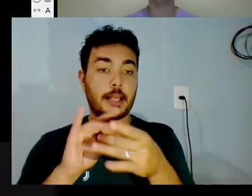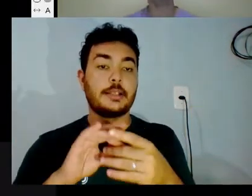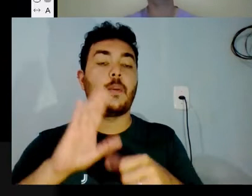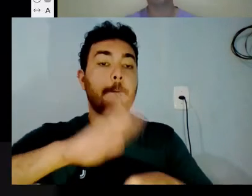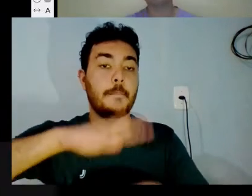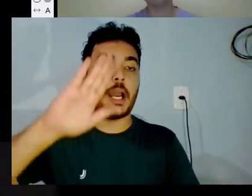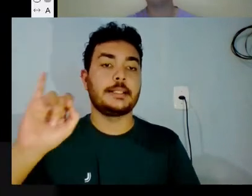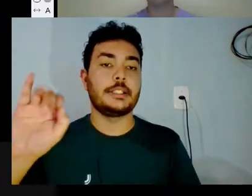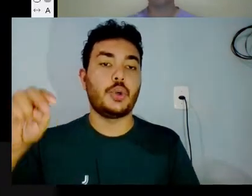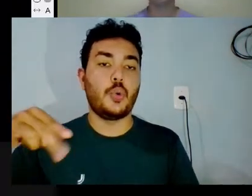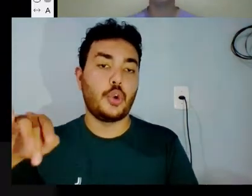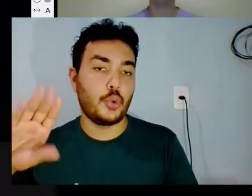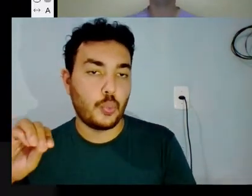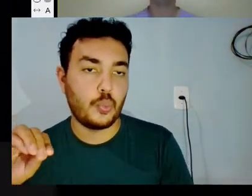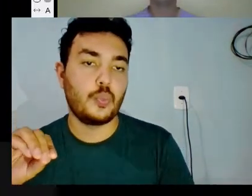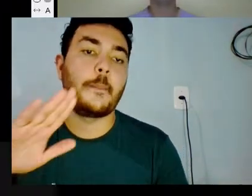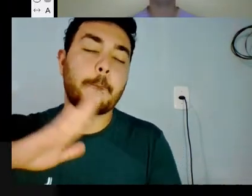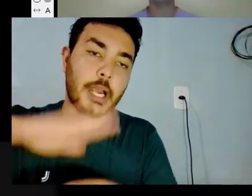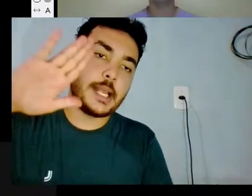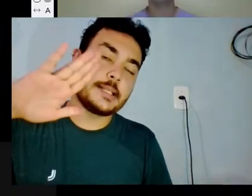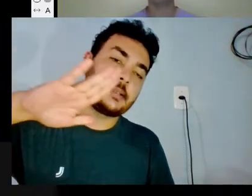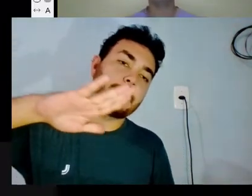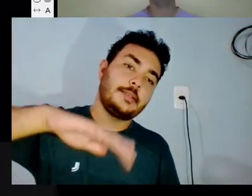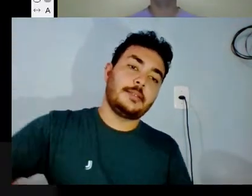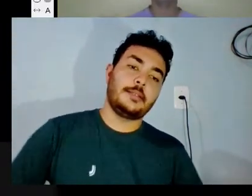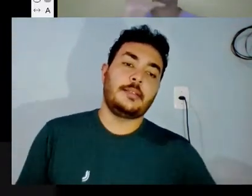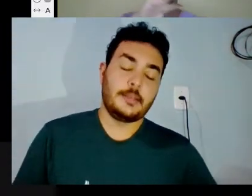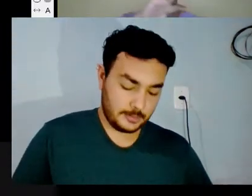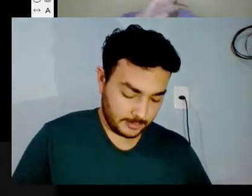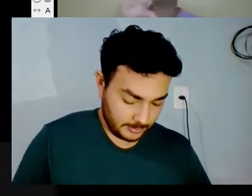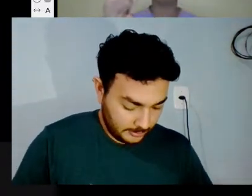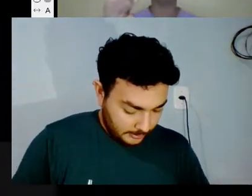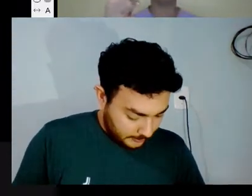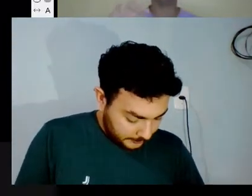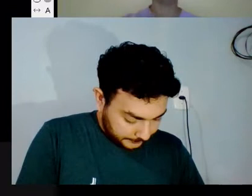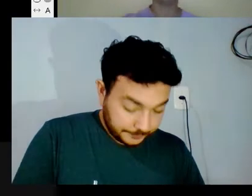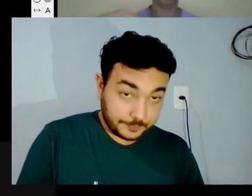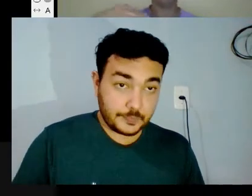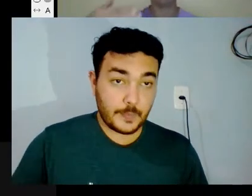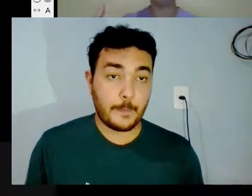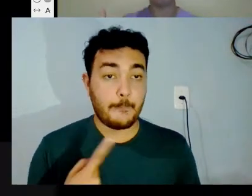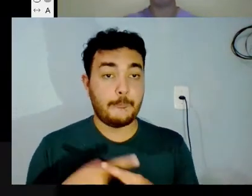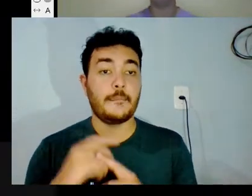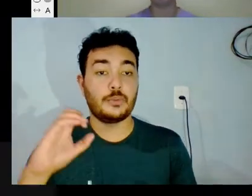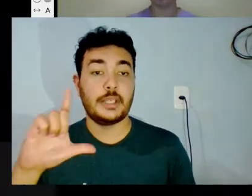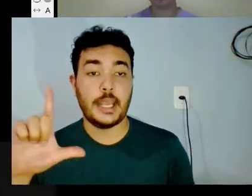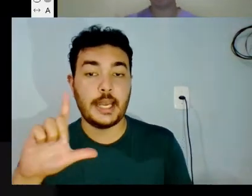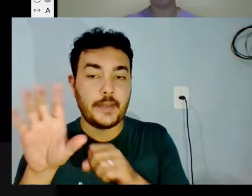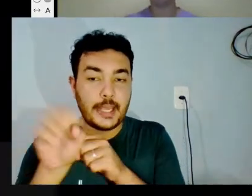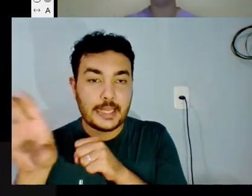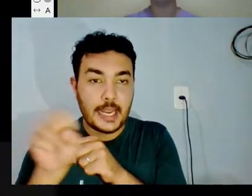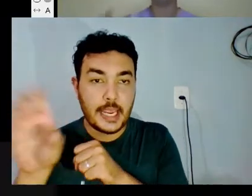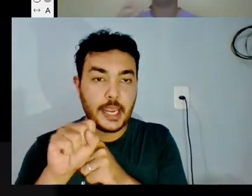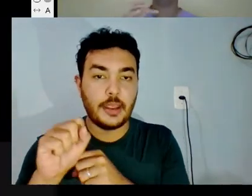caráter iônico maior do que uma ligação entre dois átomos de hidrogênio, porque o cloro vai atrair mais os elétrons para próximo a ele.